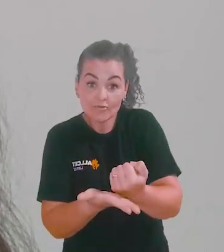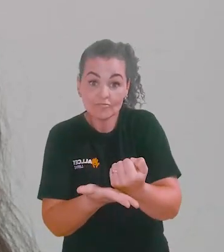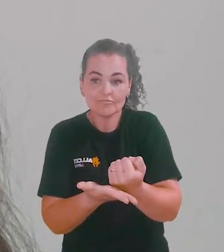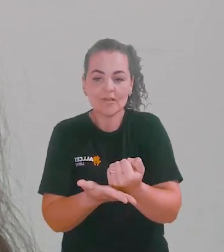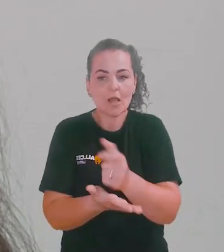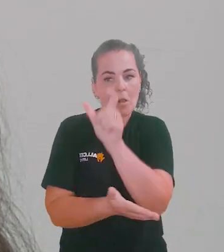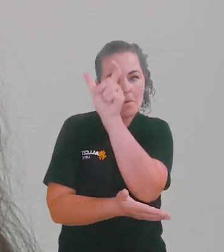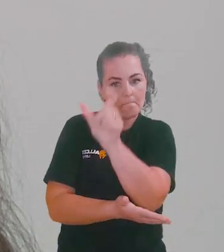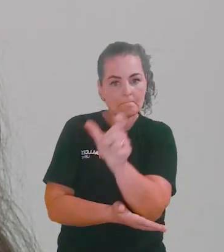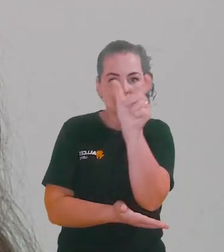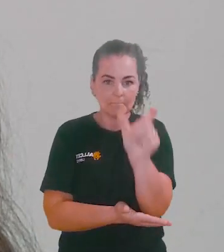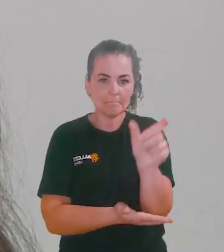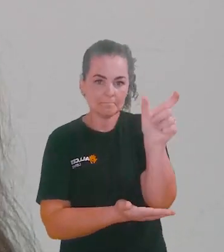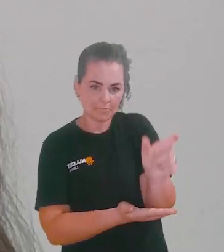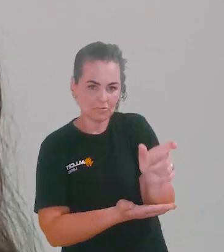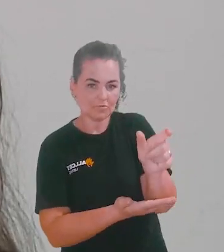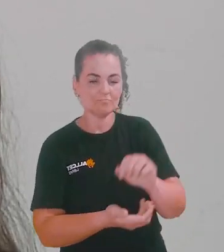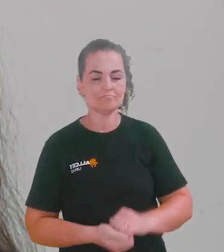alguém.